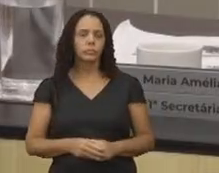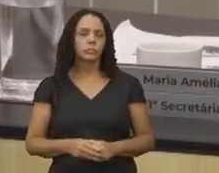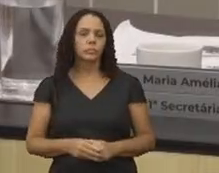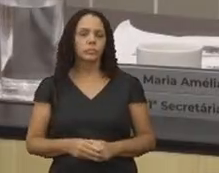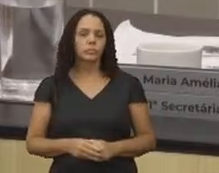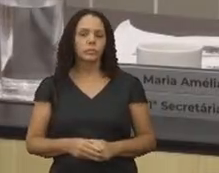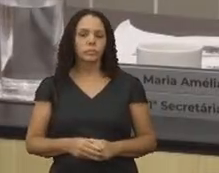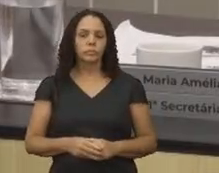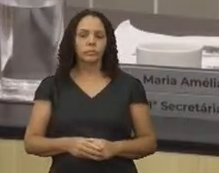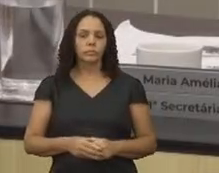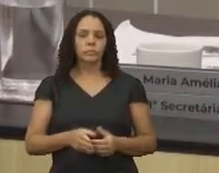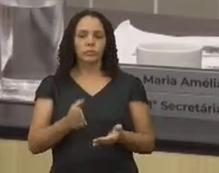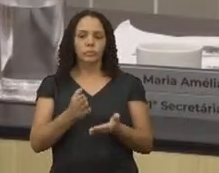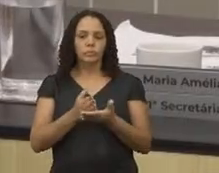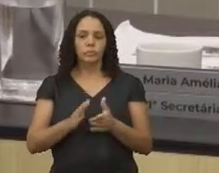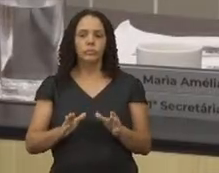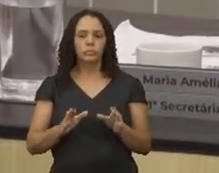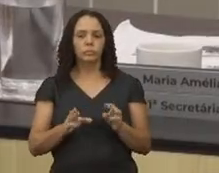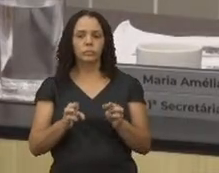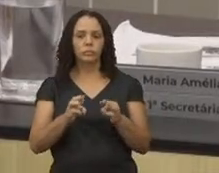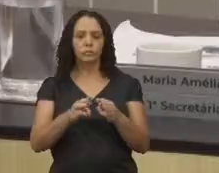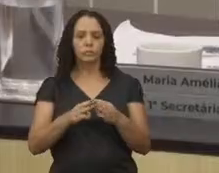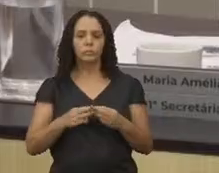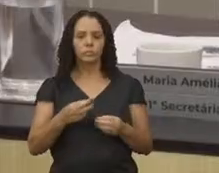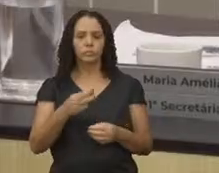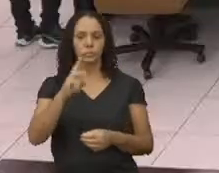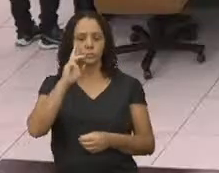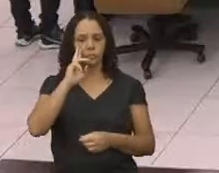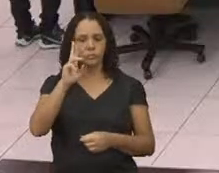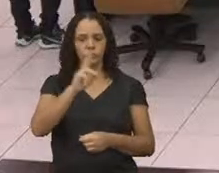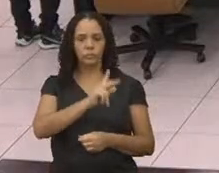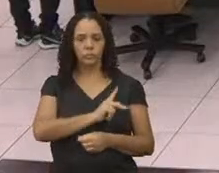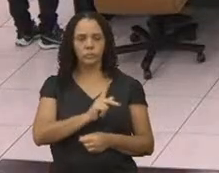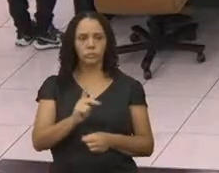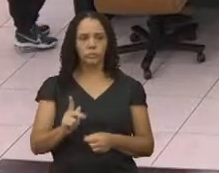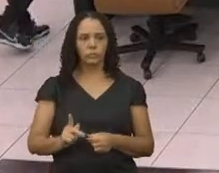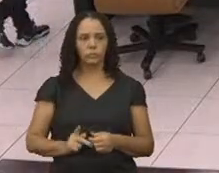Senhor presidente, não há mais moções a serem lidas.